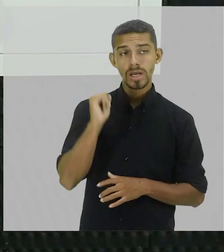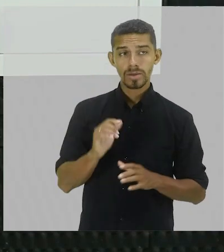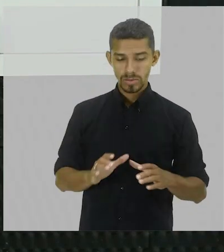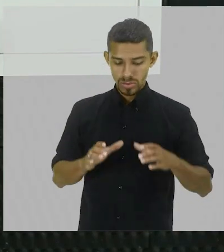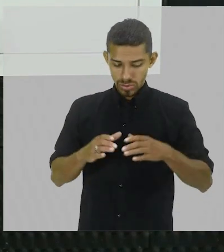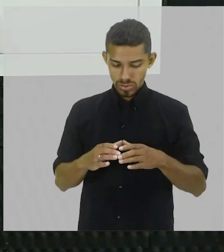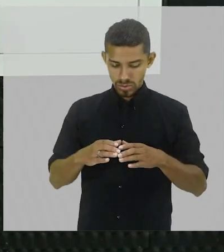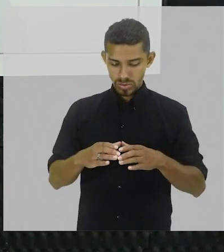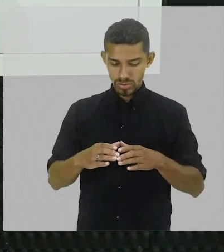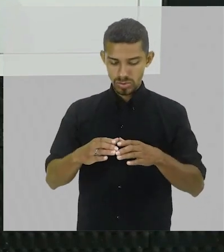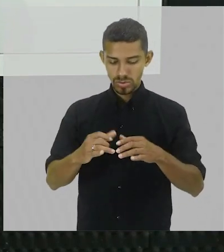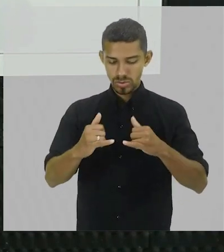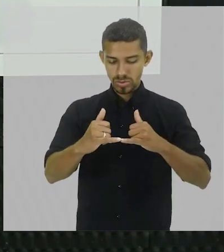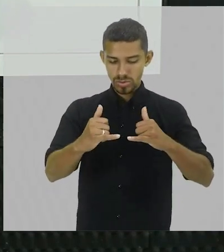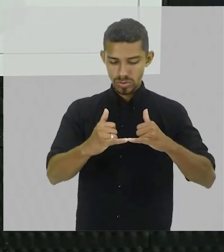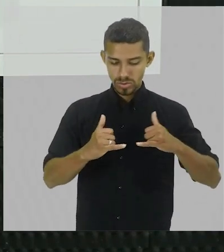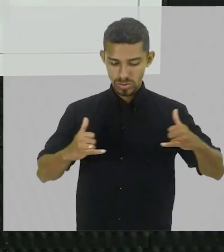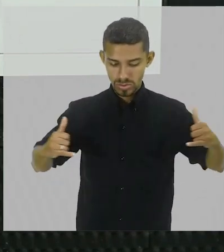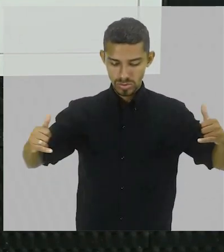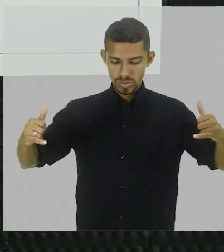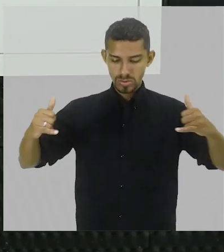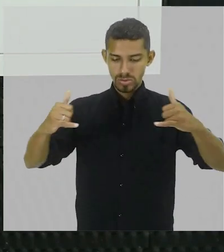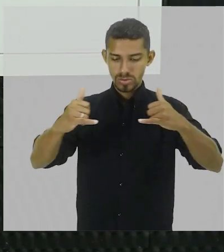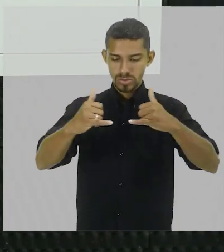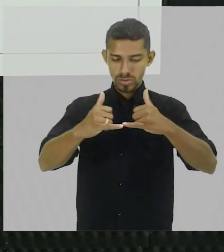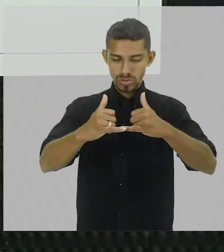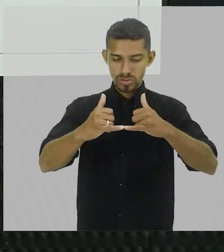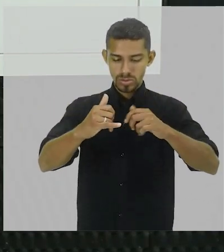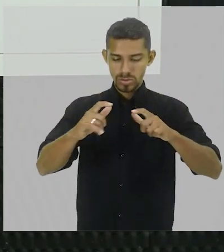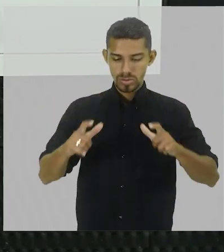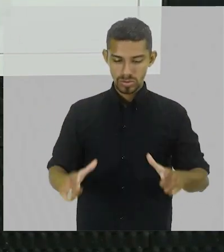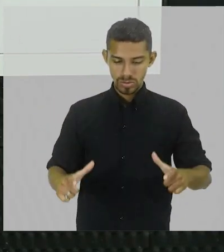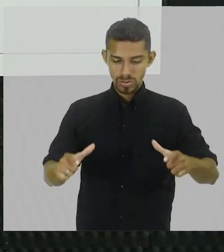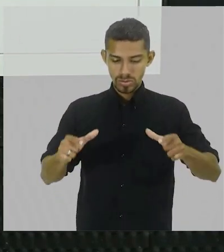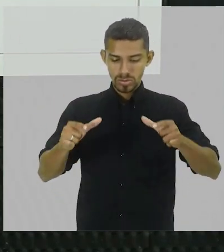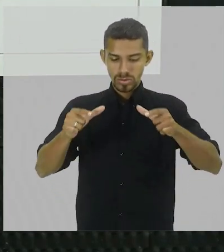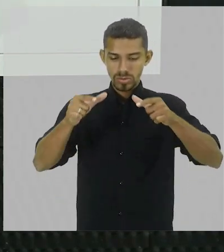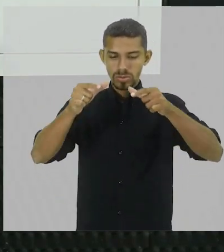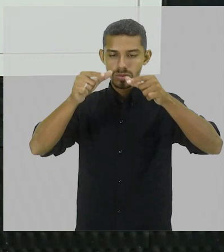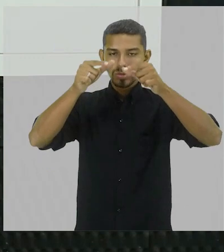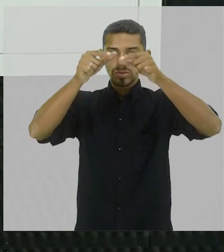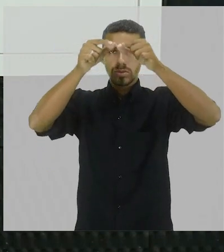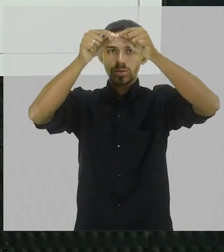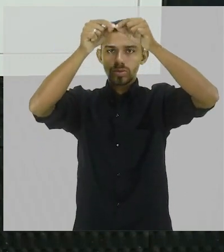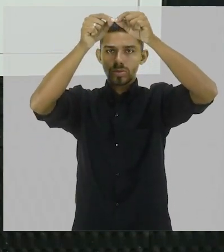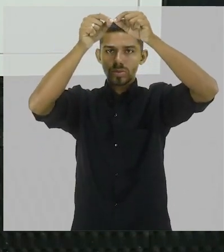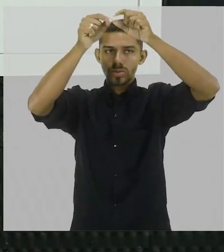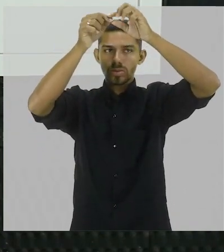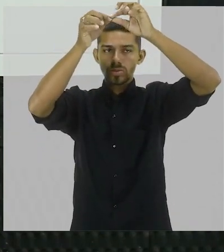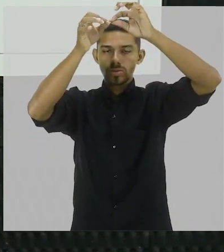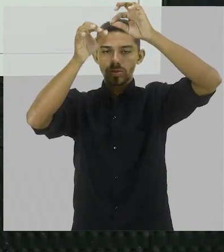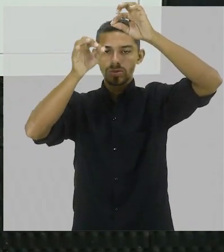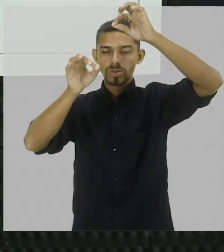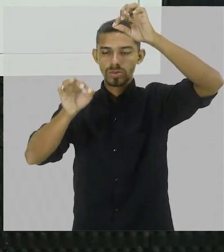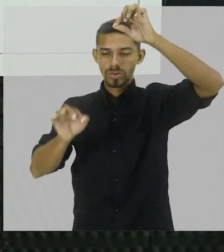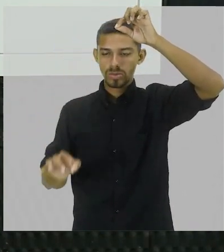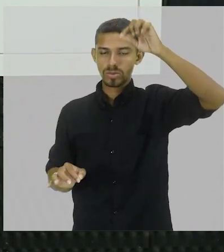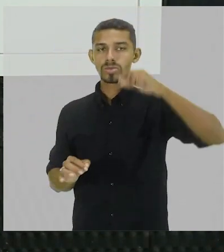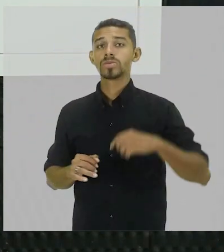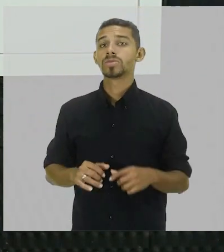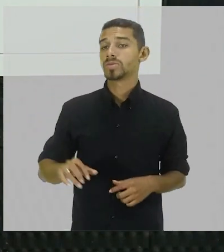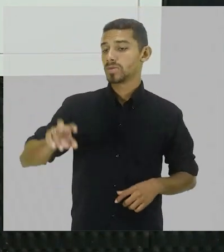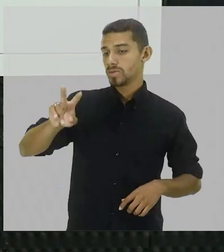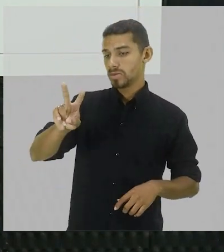base circular, né? E todos os pontos dessa circunferência convergem para um ponto só, que é o